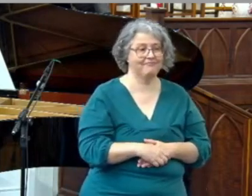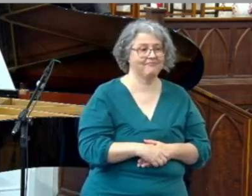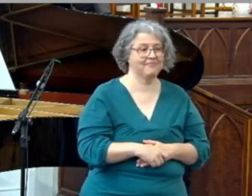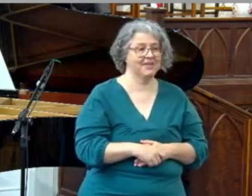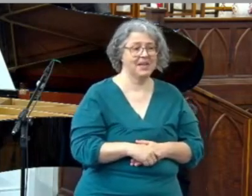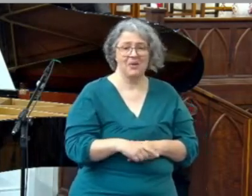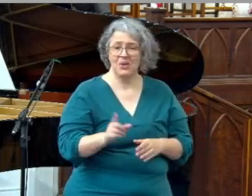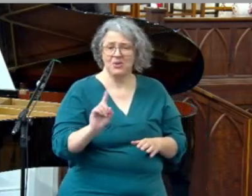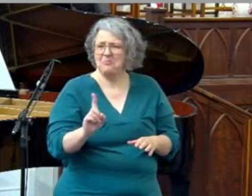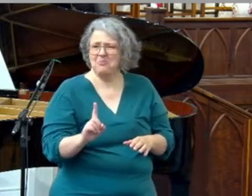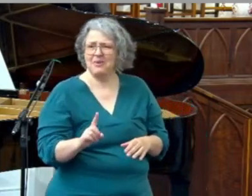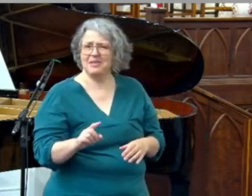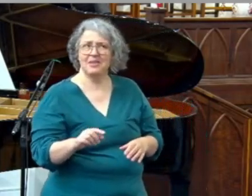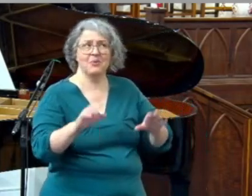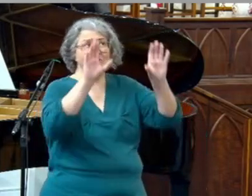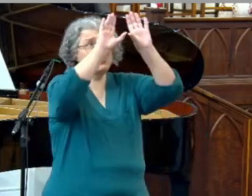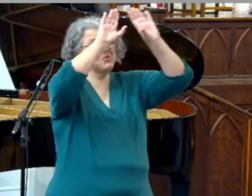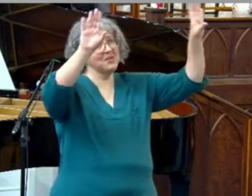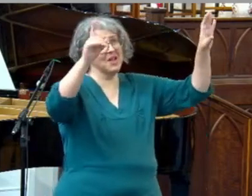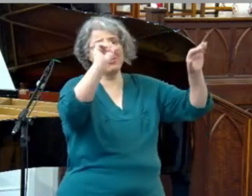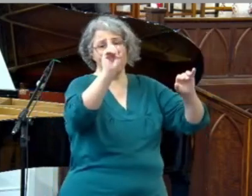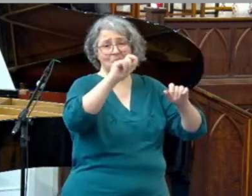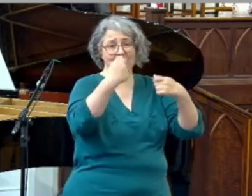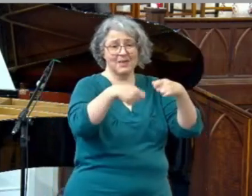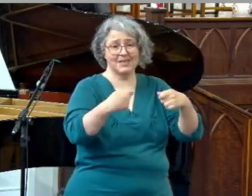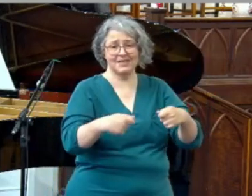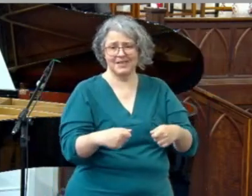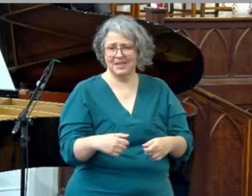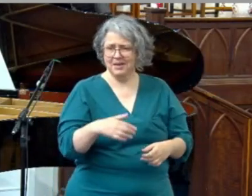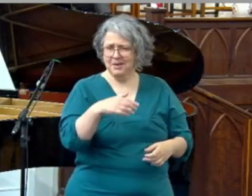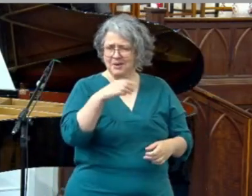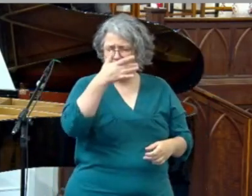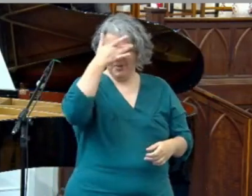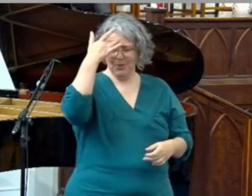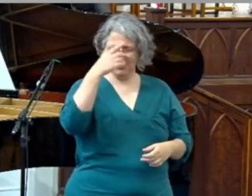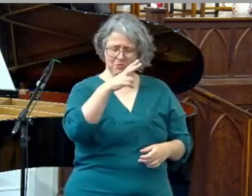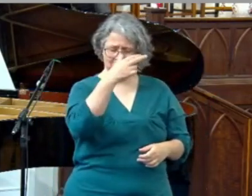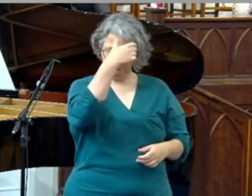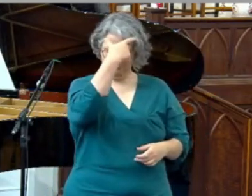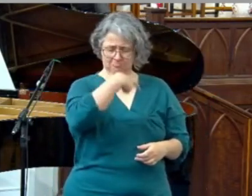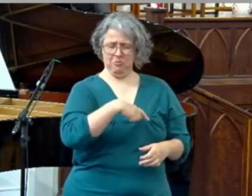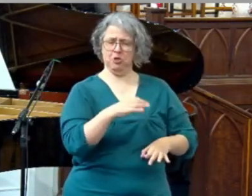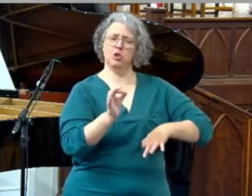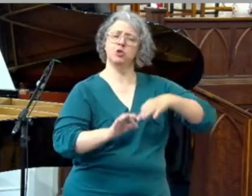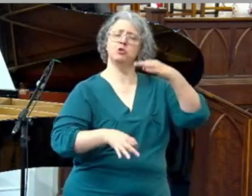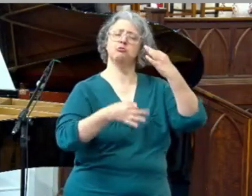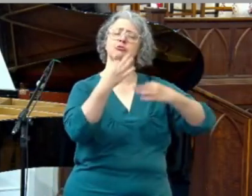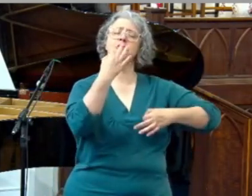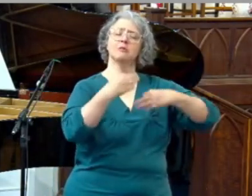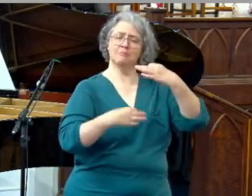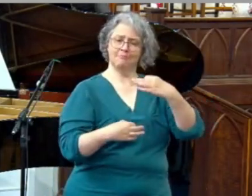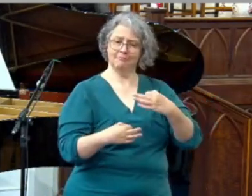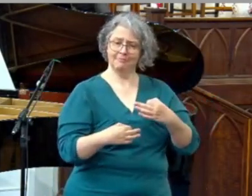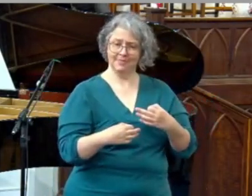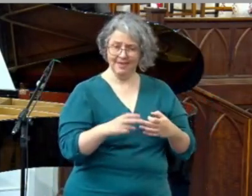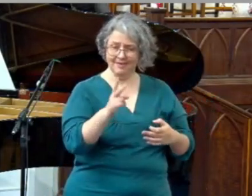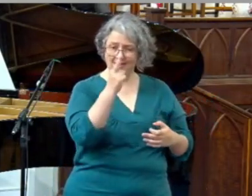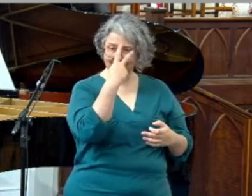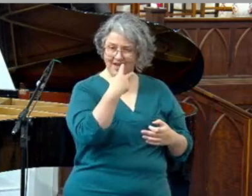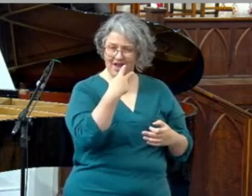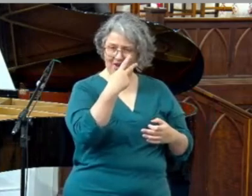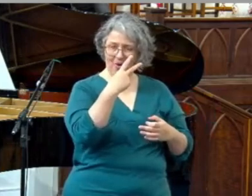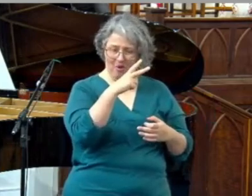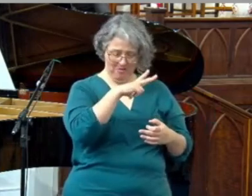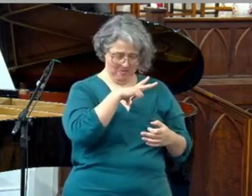Portanto, Jesus está se utilizando novamente aqui desta figura, deste recurso. O Evangelho de Mateus,